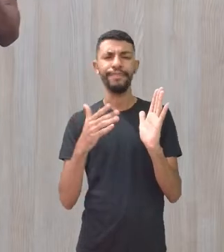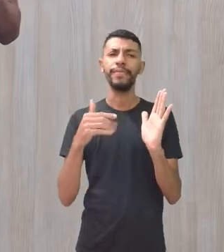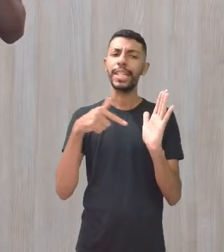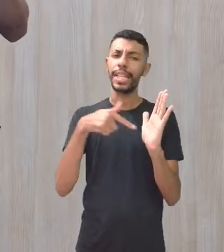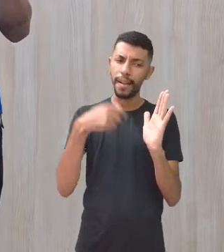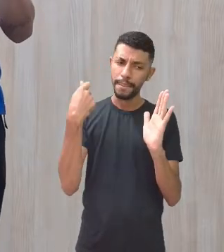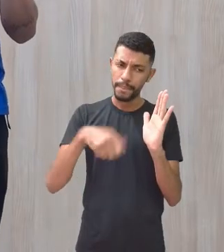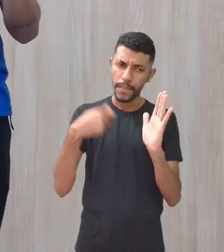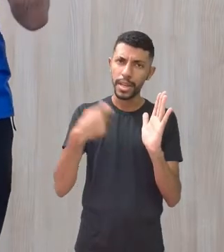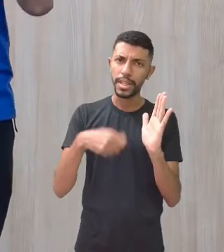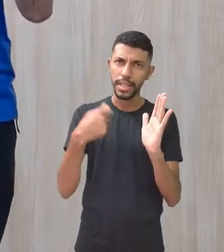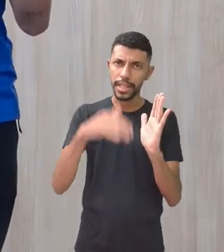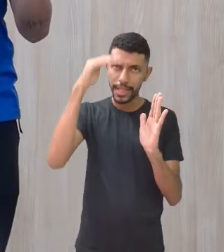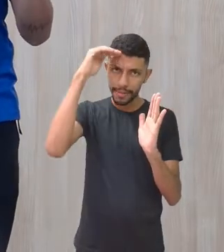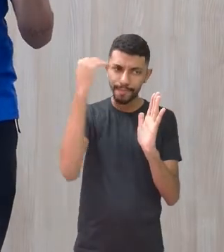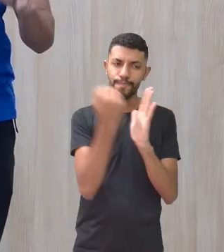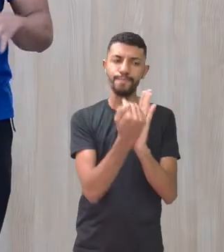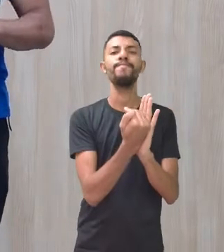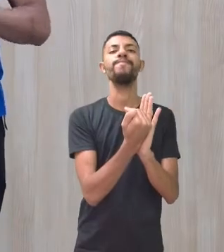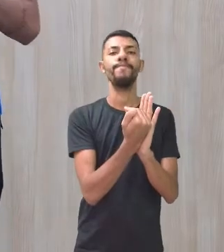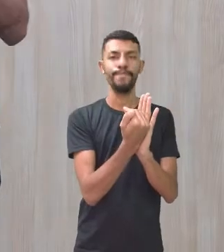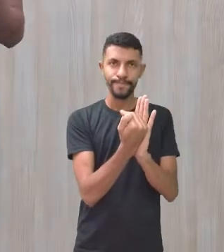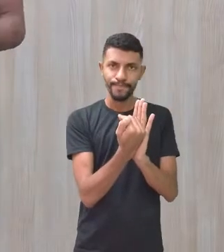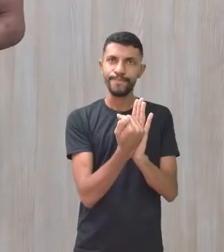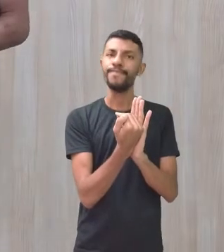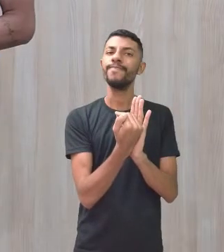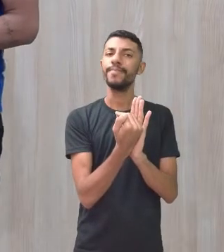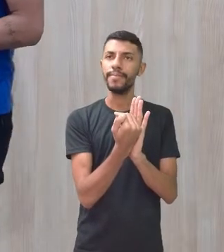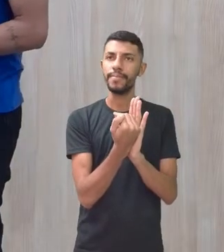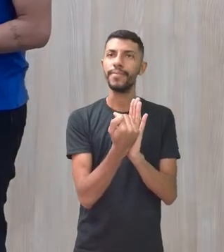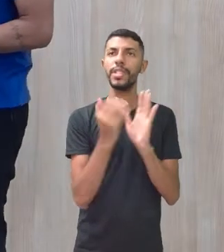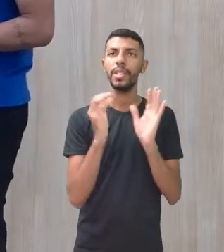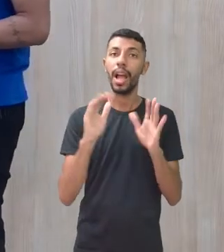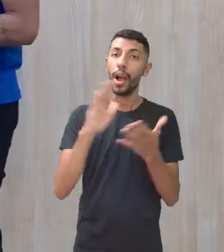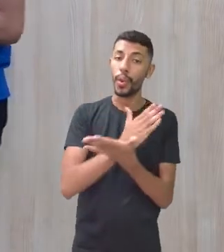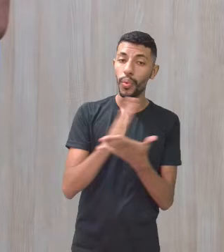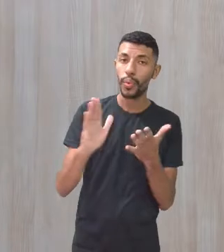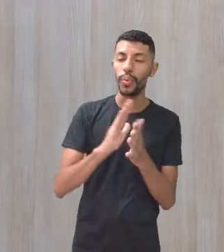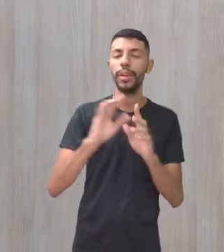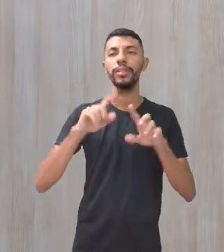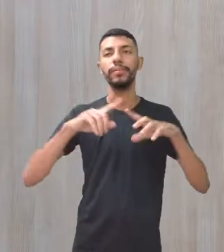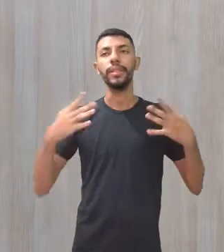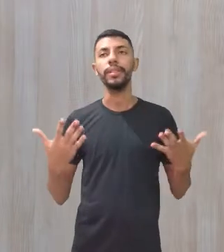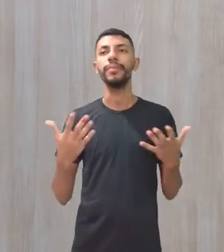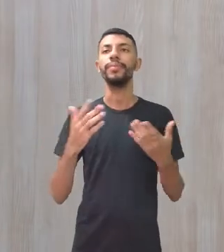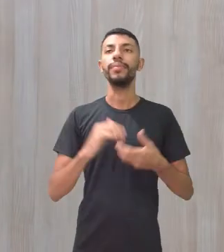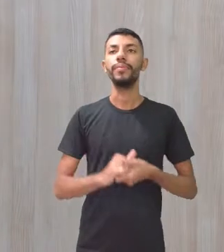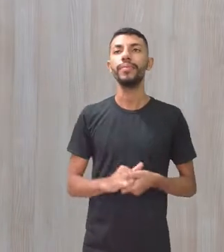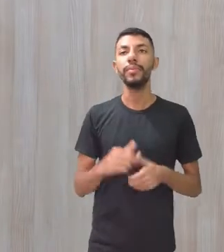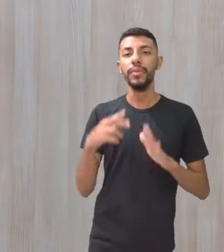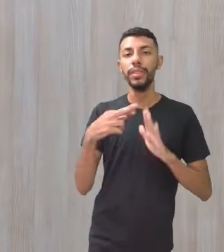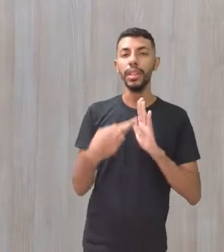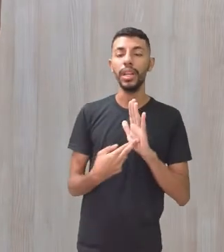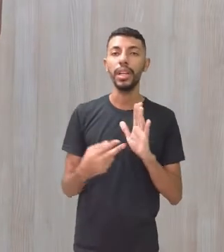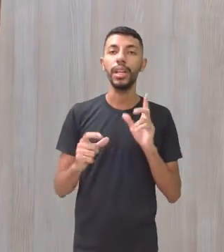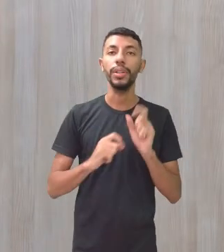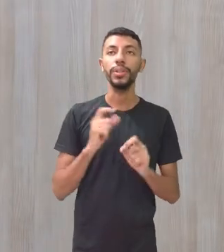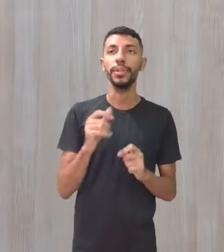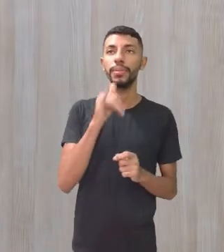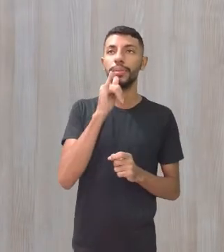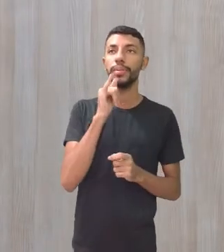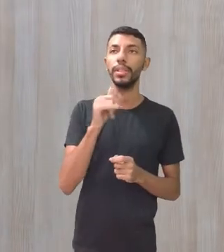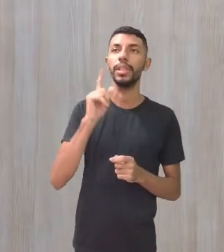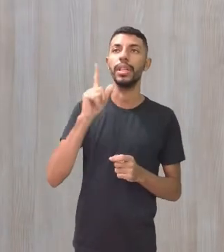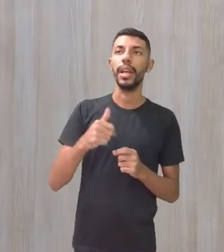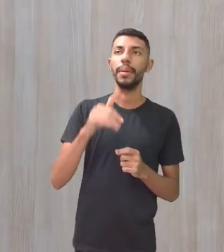ser cumprida, né? Para que as coisas funcionem bem. Então aí, ó, a regra é um princípio que serve